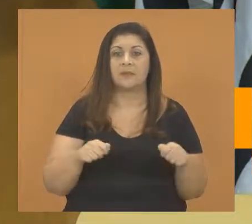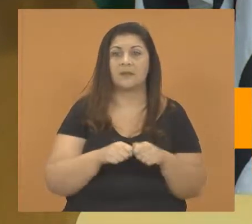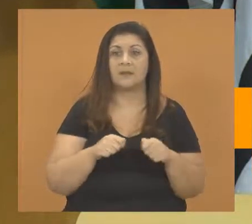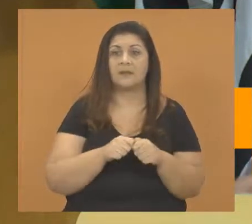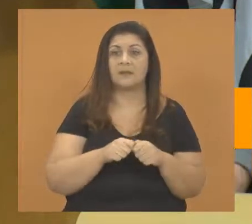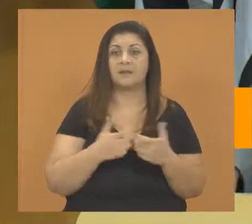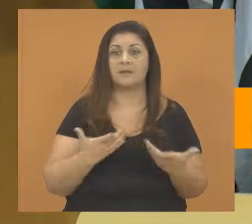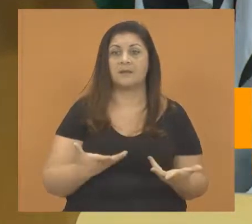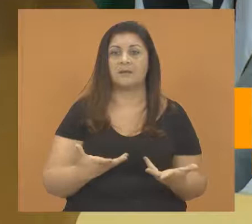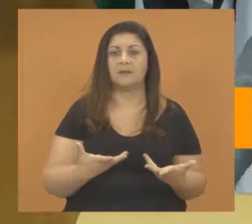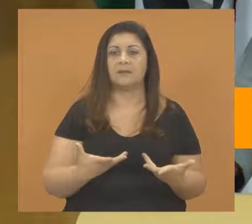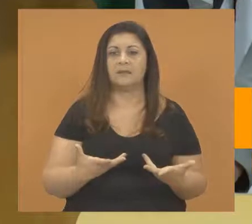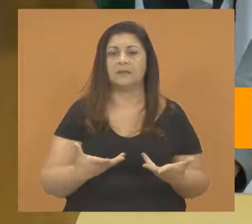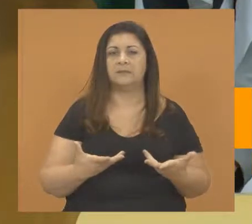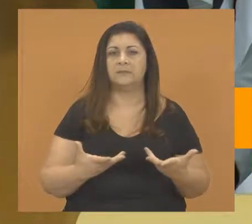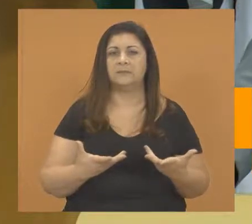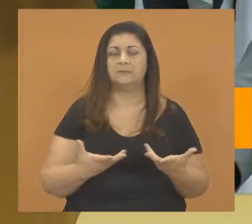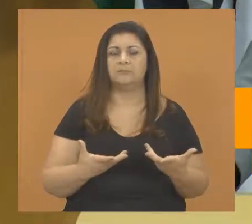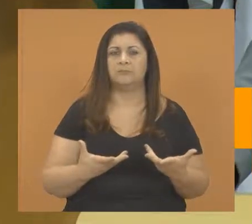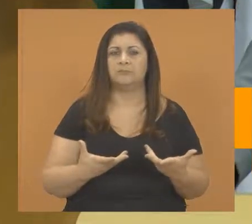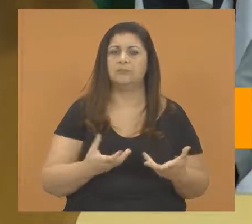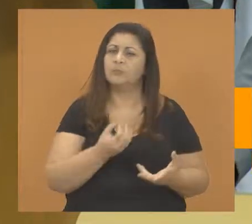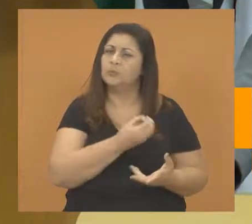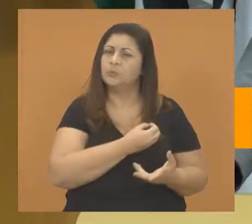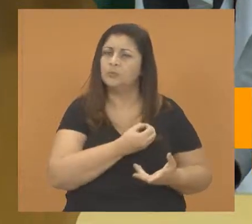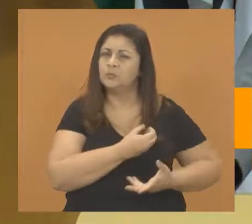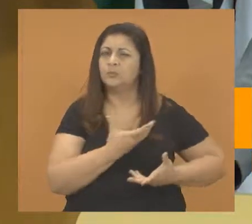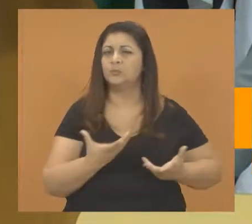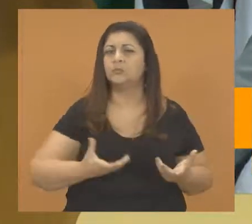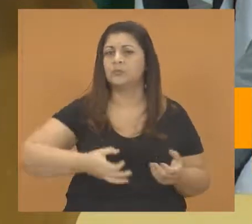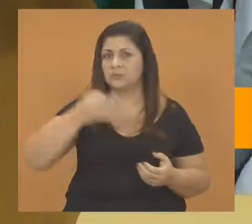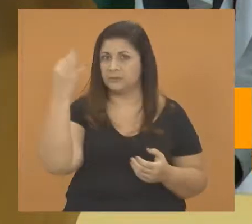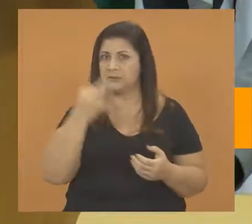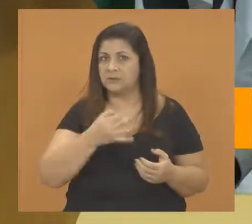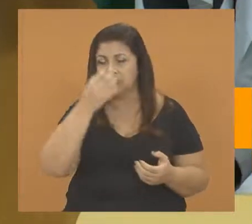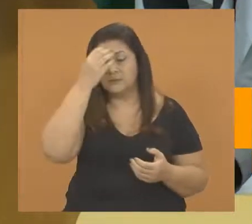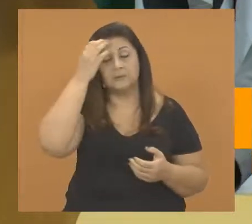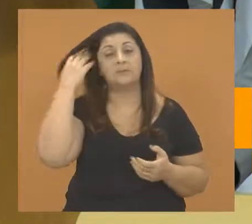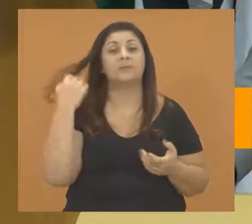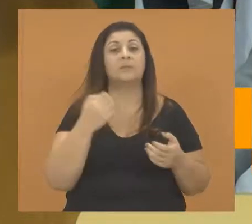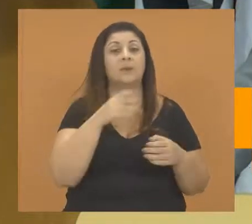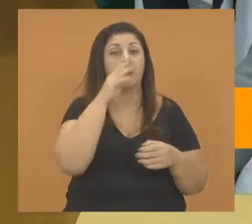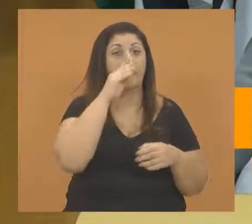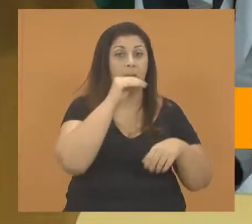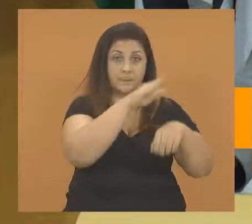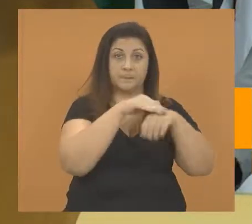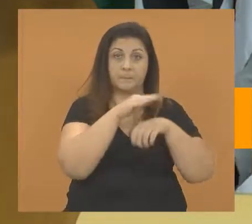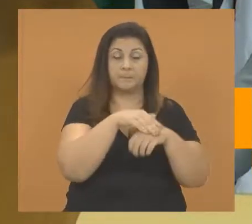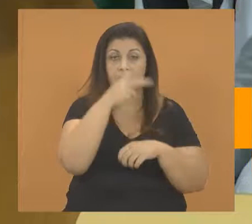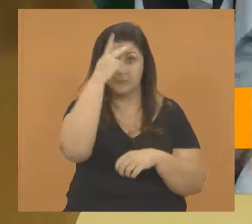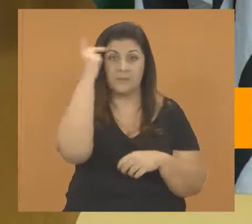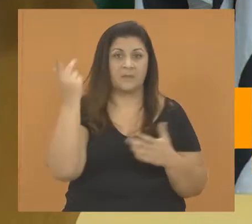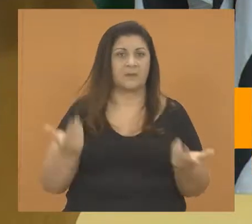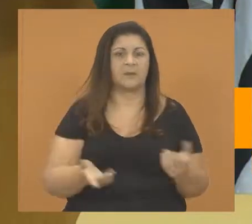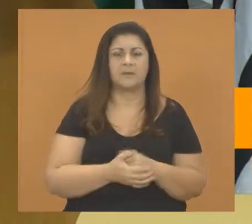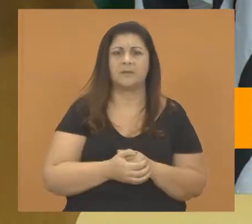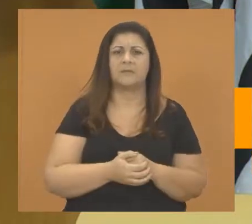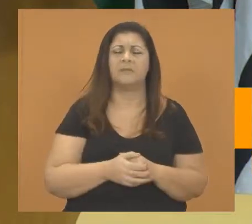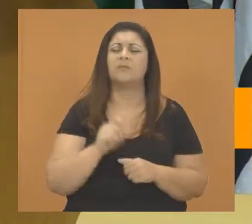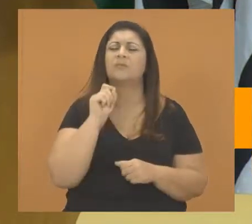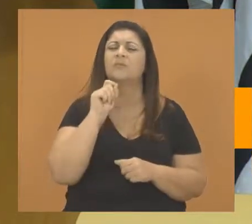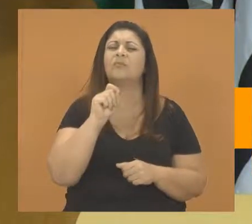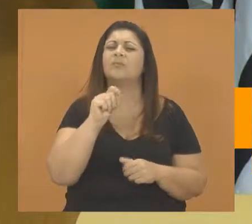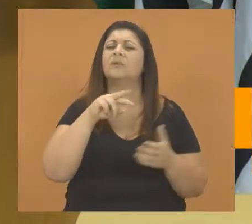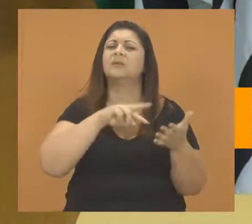uma proporcionalidade na nomeação ou nas nomeações para os cargos em comissão a qualquer cargo em